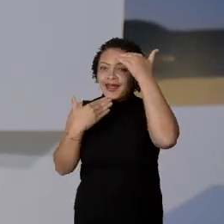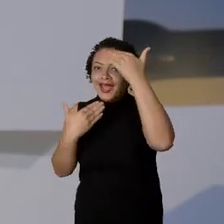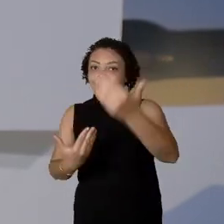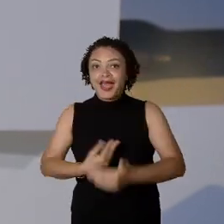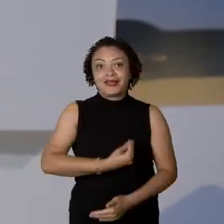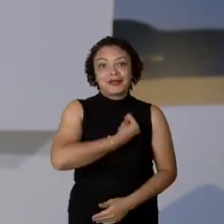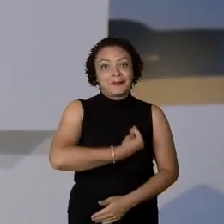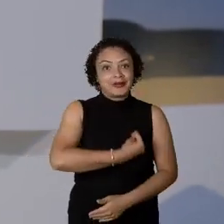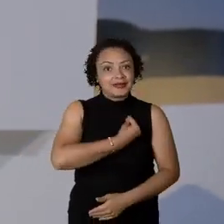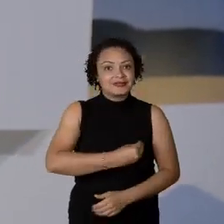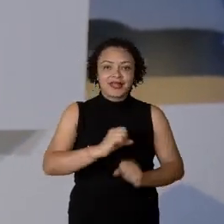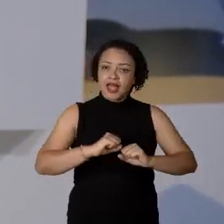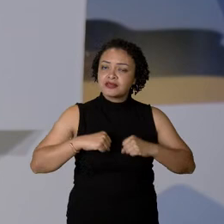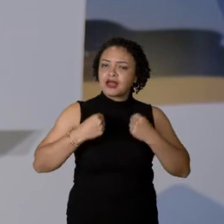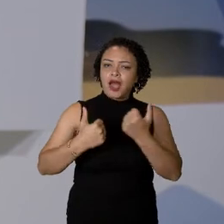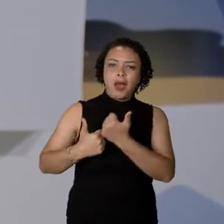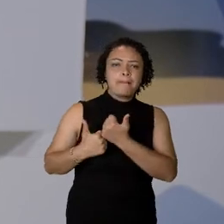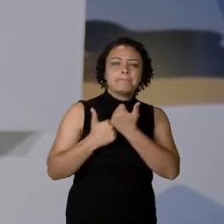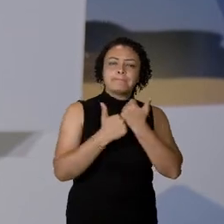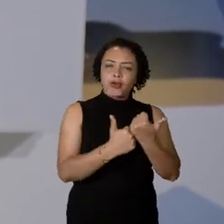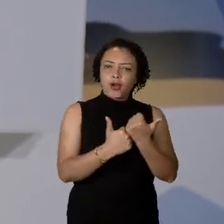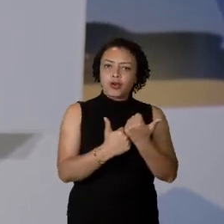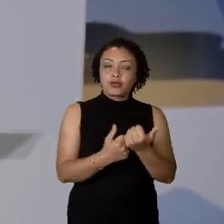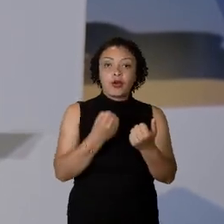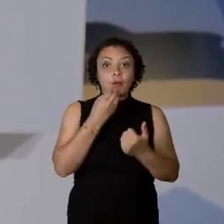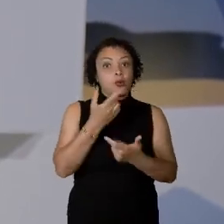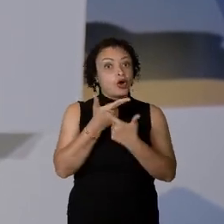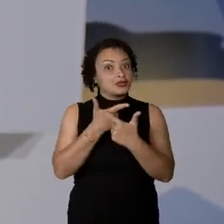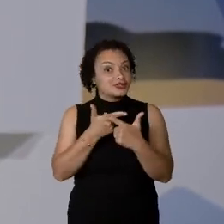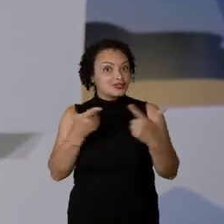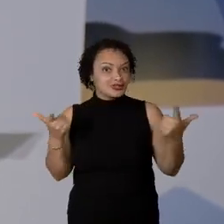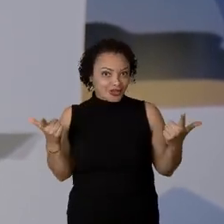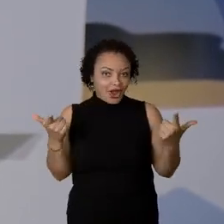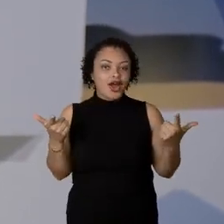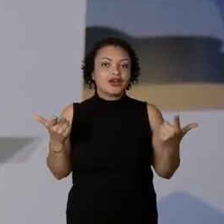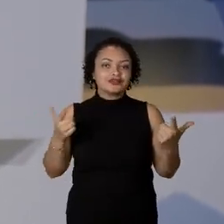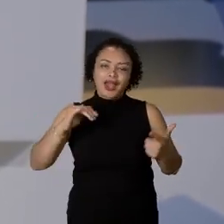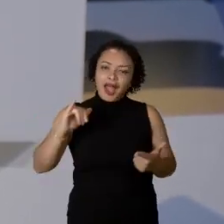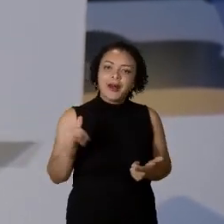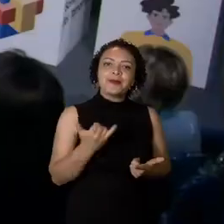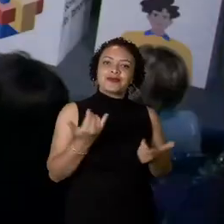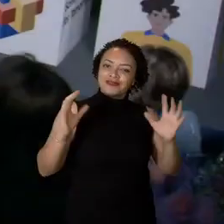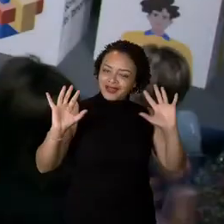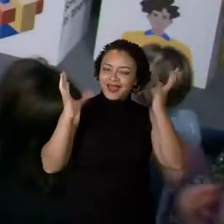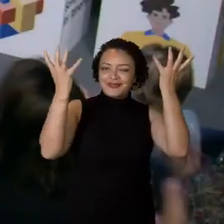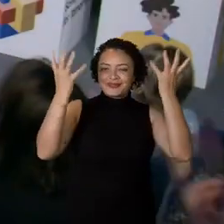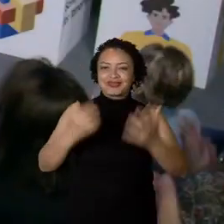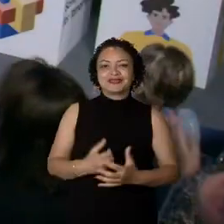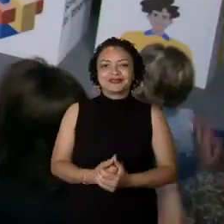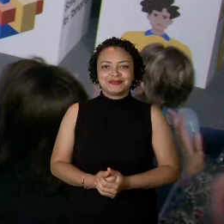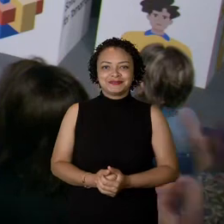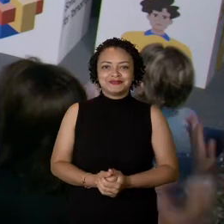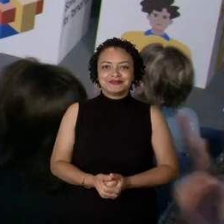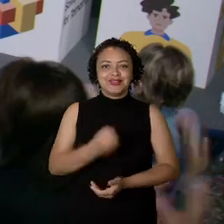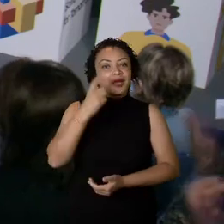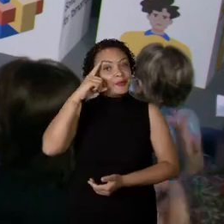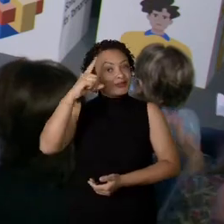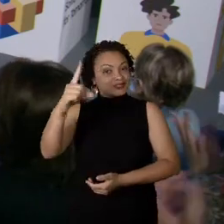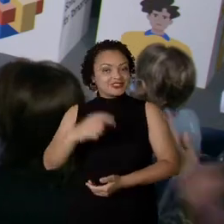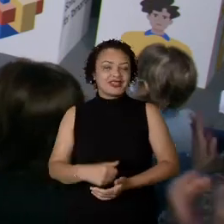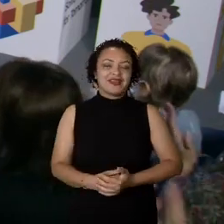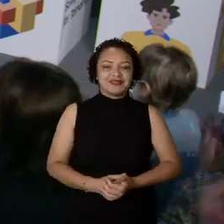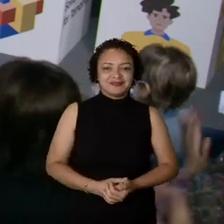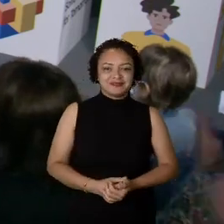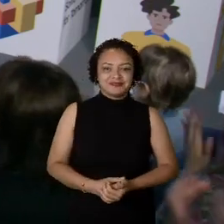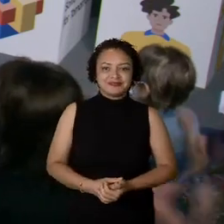todo o engajamento, apoio e parceria. Boa sorte aos finalistas e aproveitem o evento. Bom dia, pessoal!